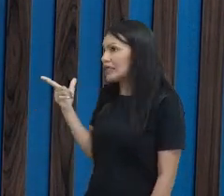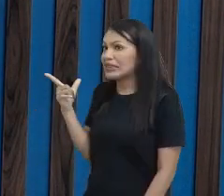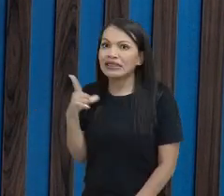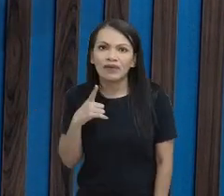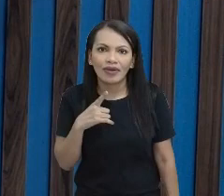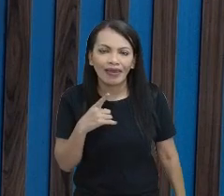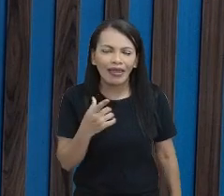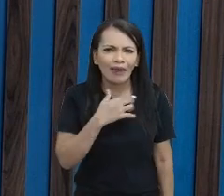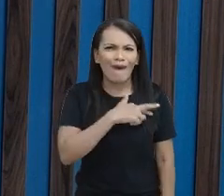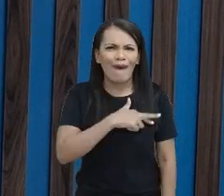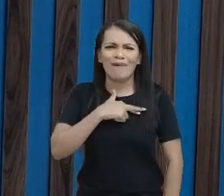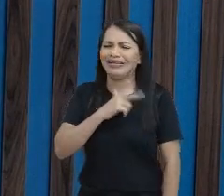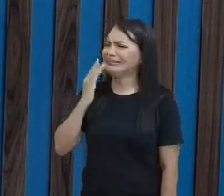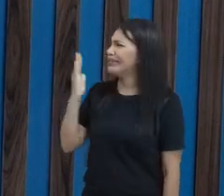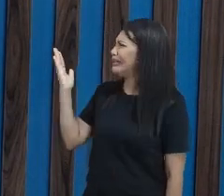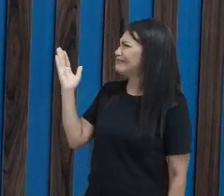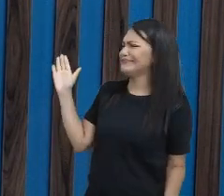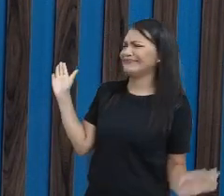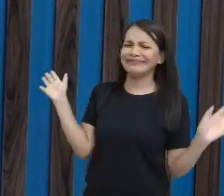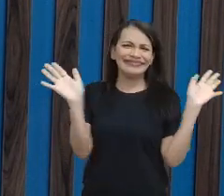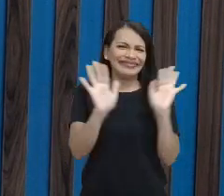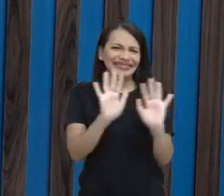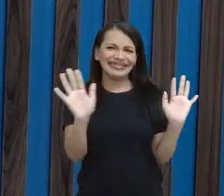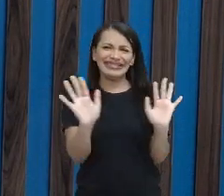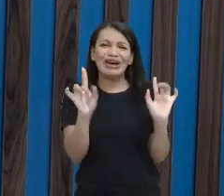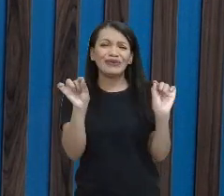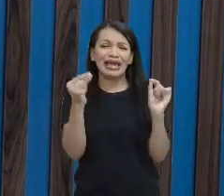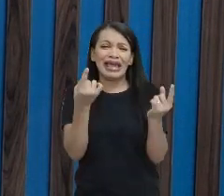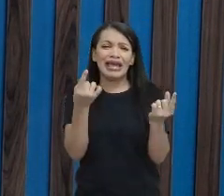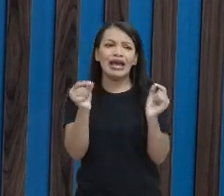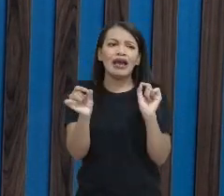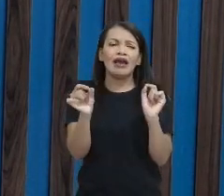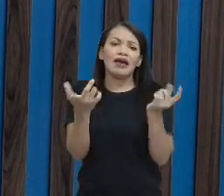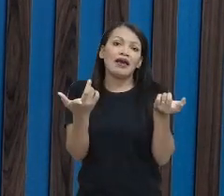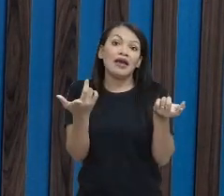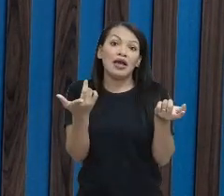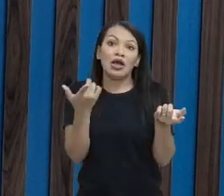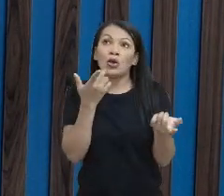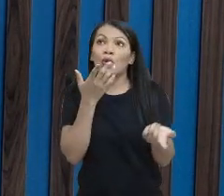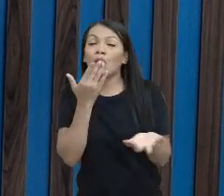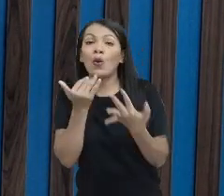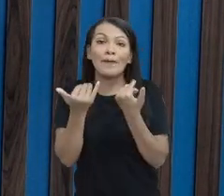comida. Portanto, há essa conversa, mas de maneira